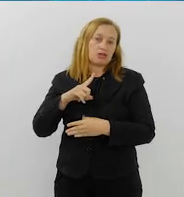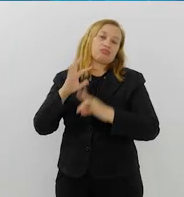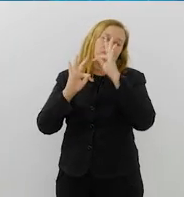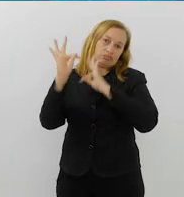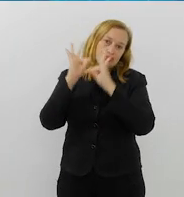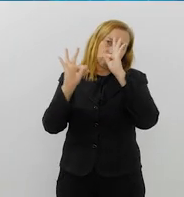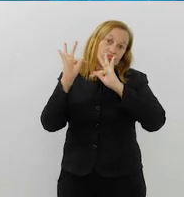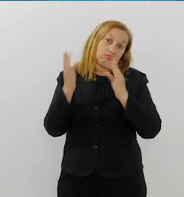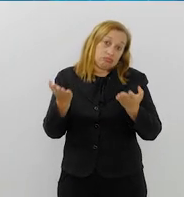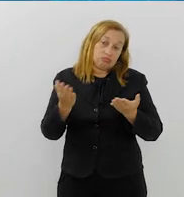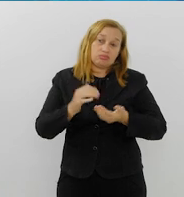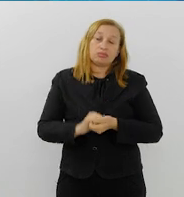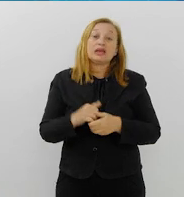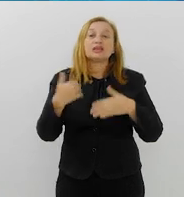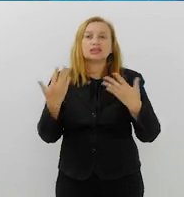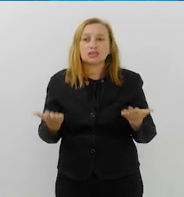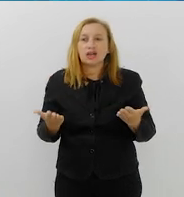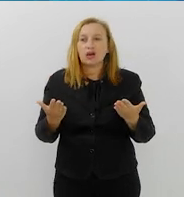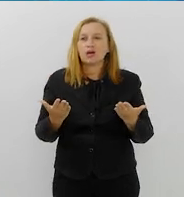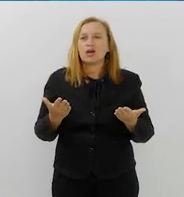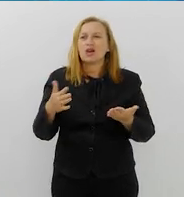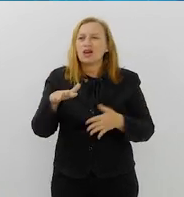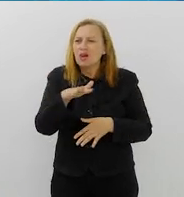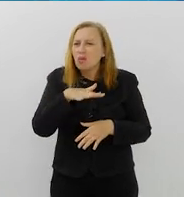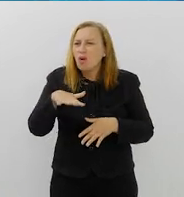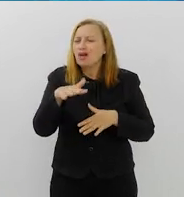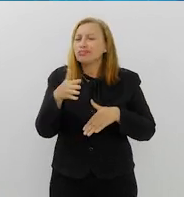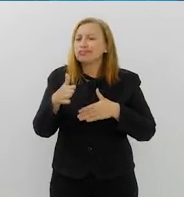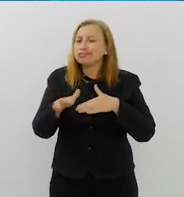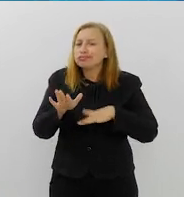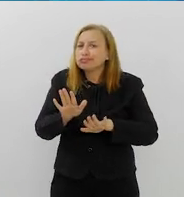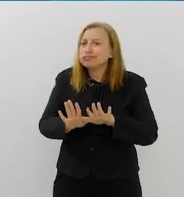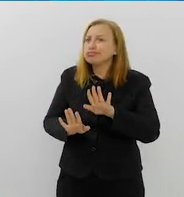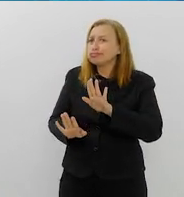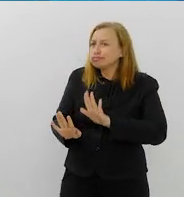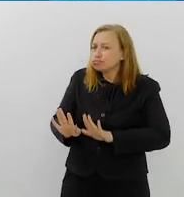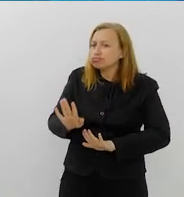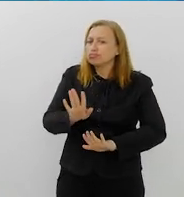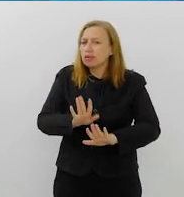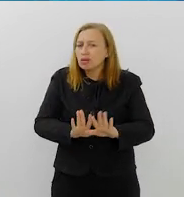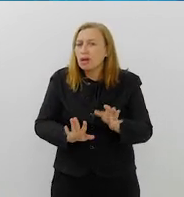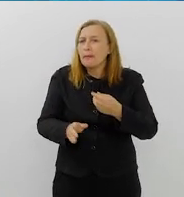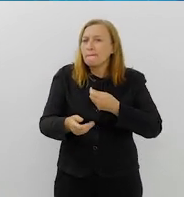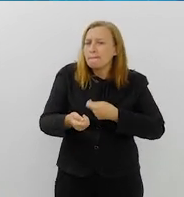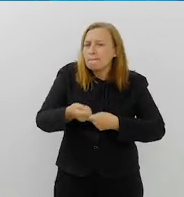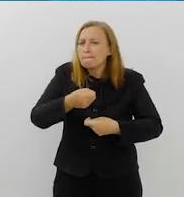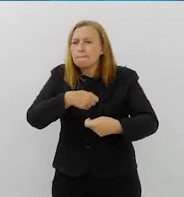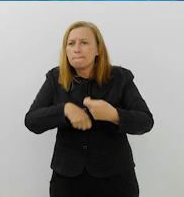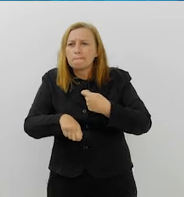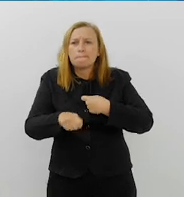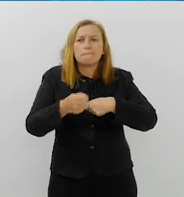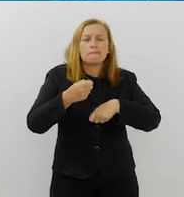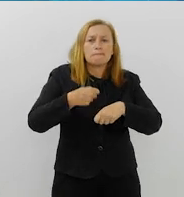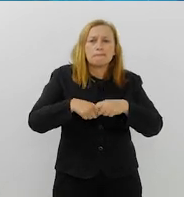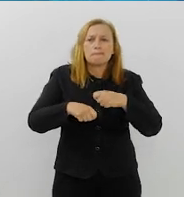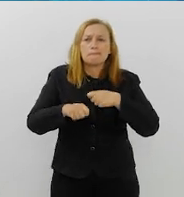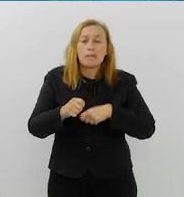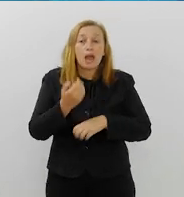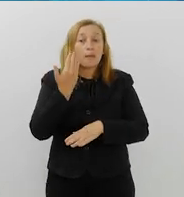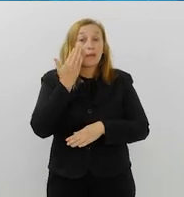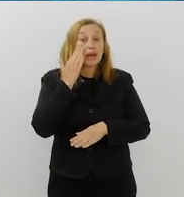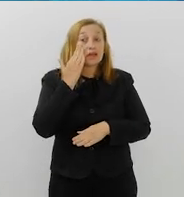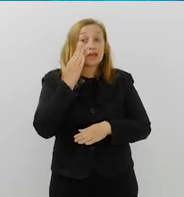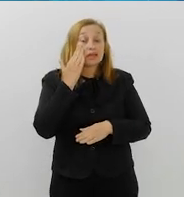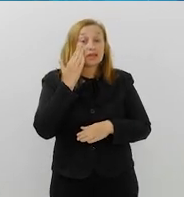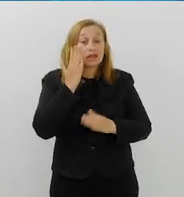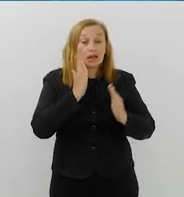e ainda temos com a tecnologia, né? Então, é uma área que a gente tem que ter um cuidado ali para administrar, para